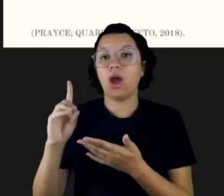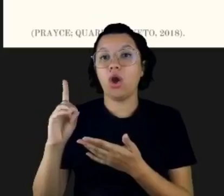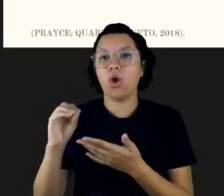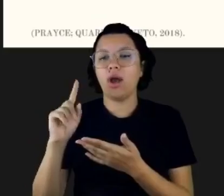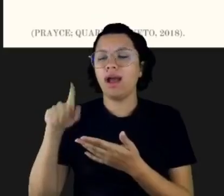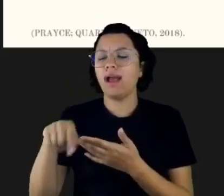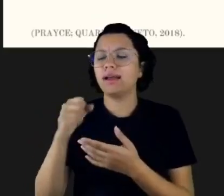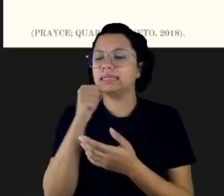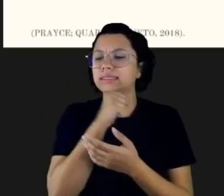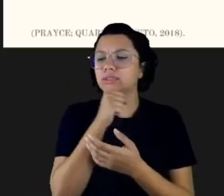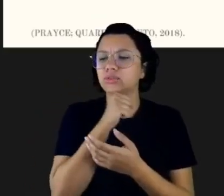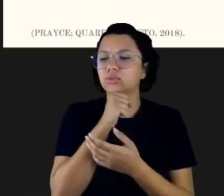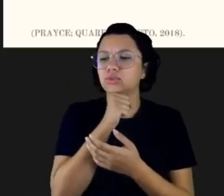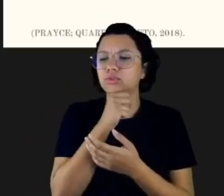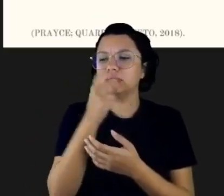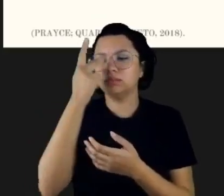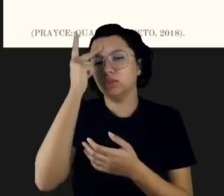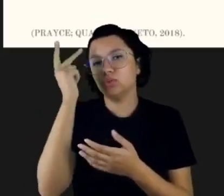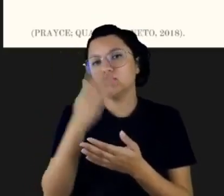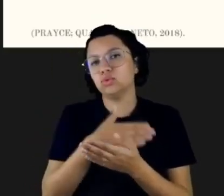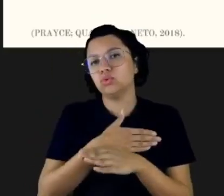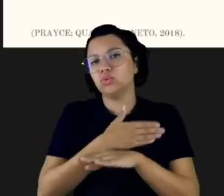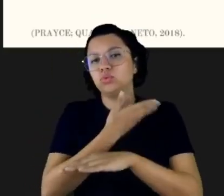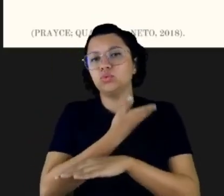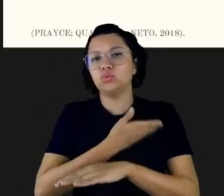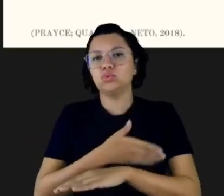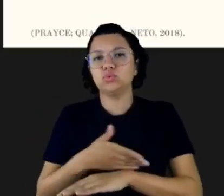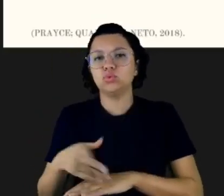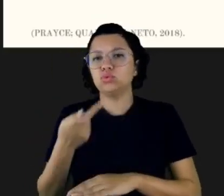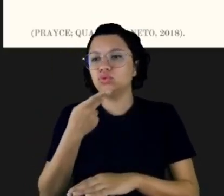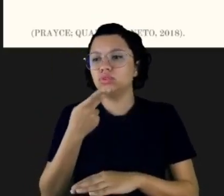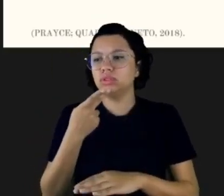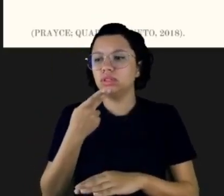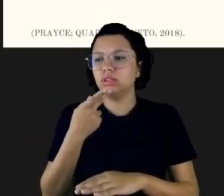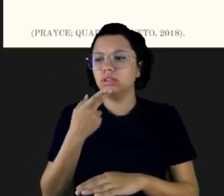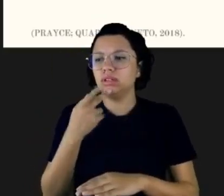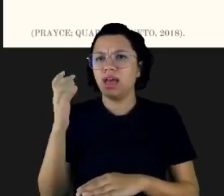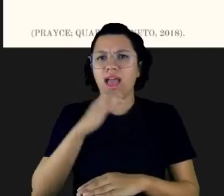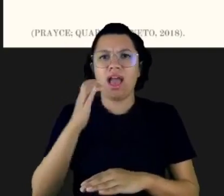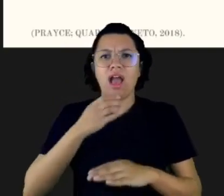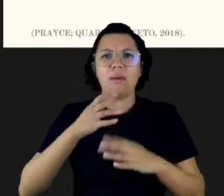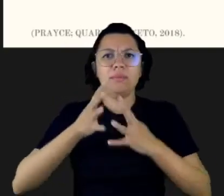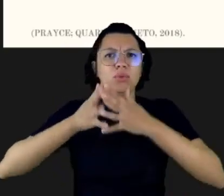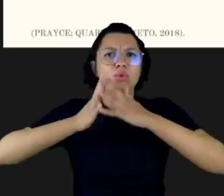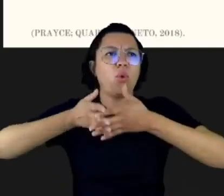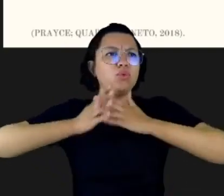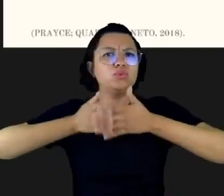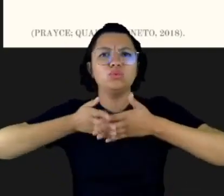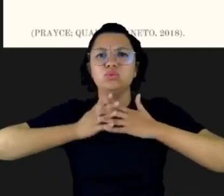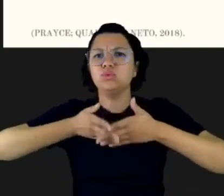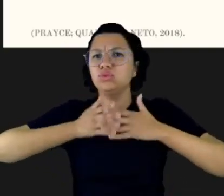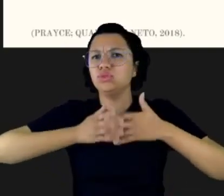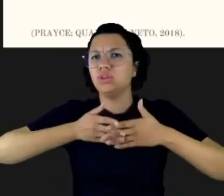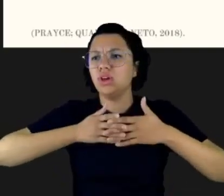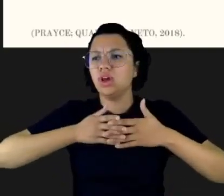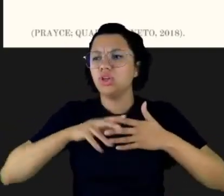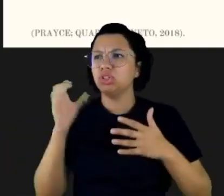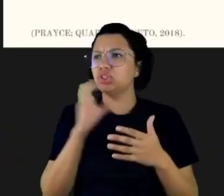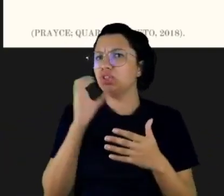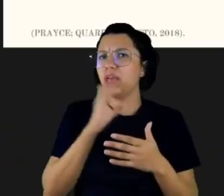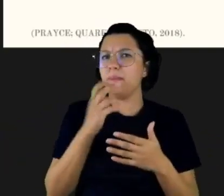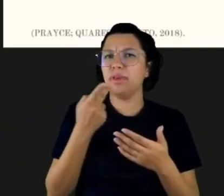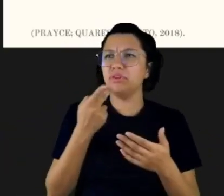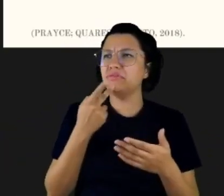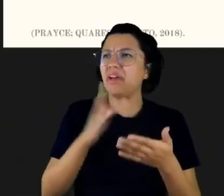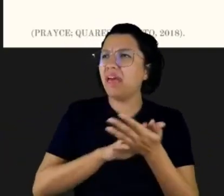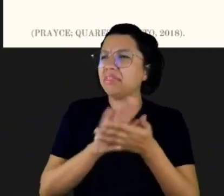pessoas costumam dizer, do nada ele ficou confuso. De repente, ele não está falando coisa com